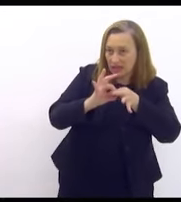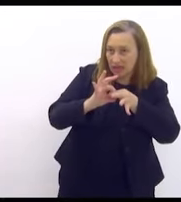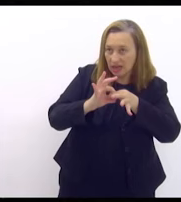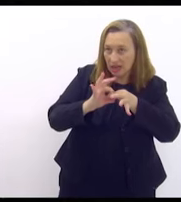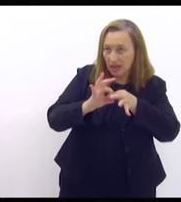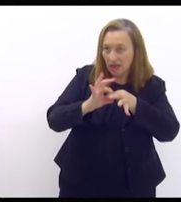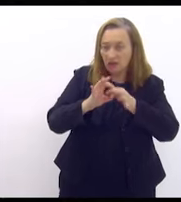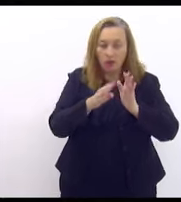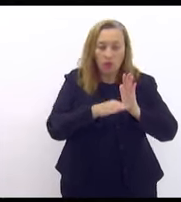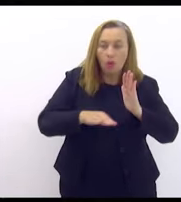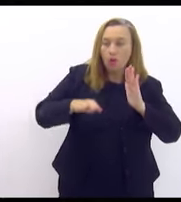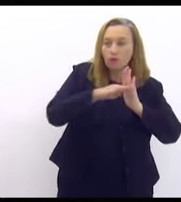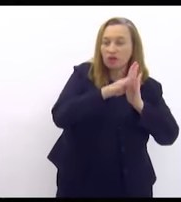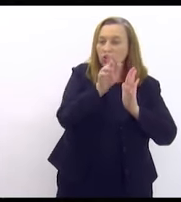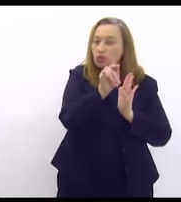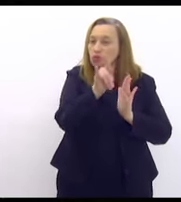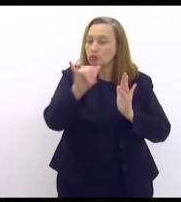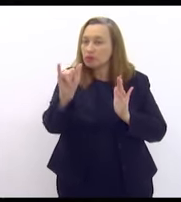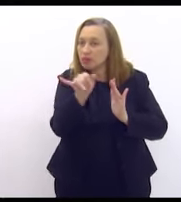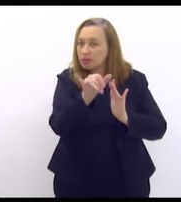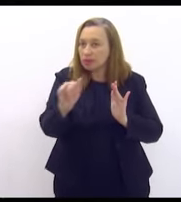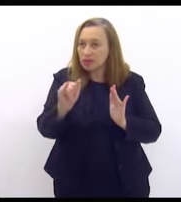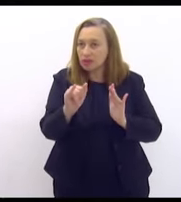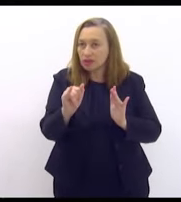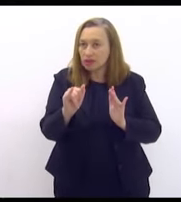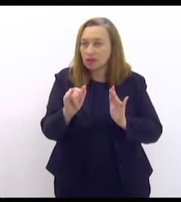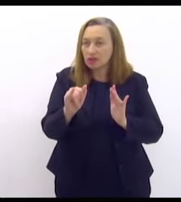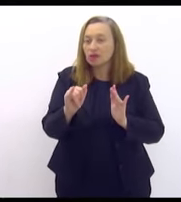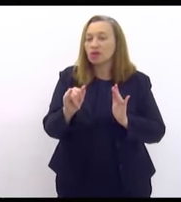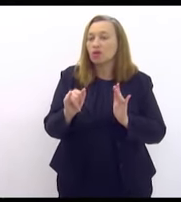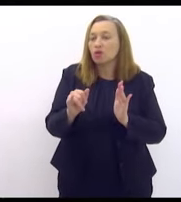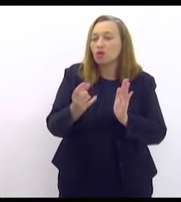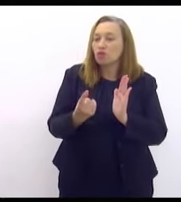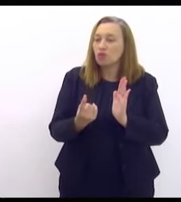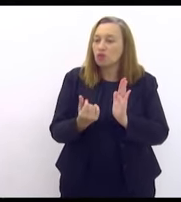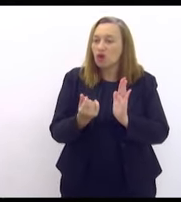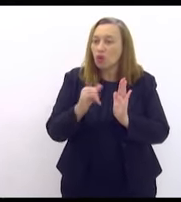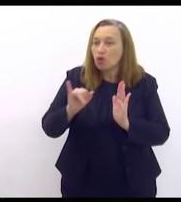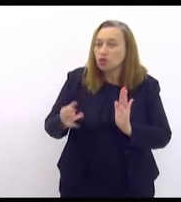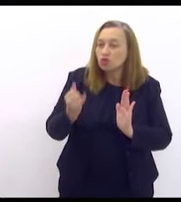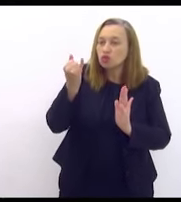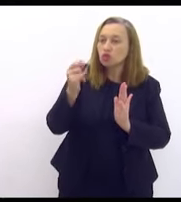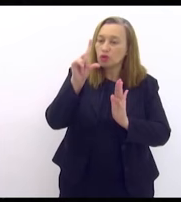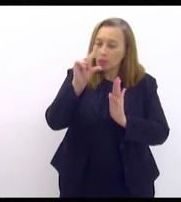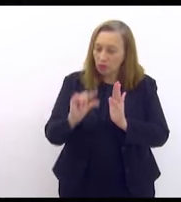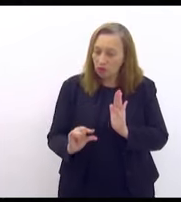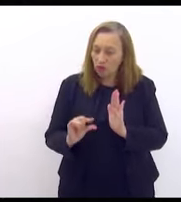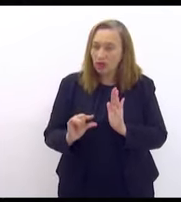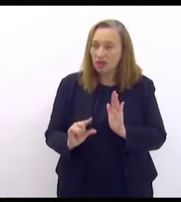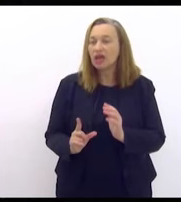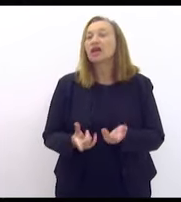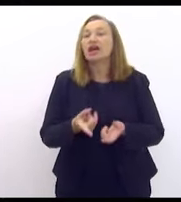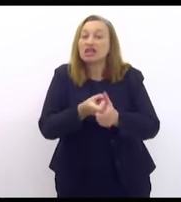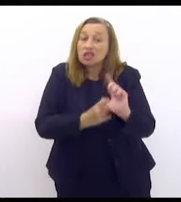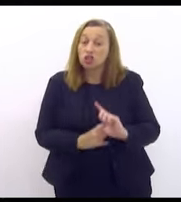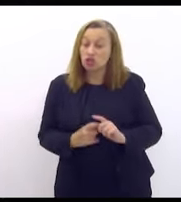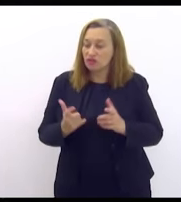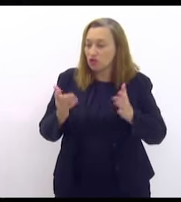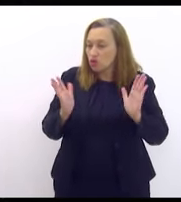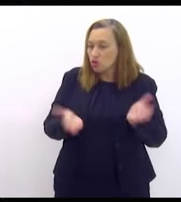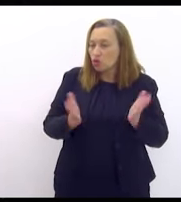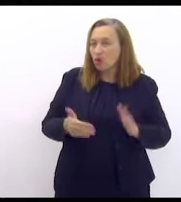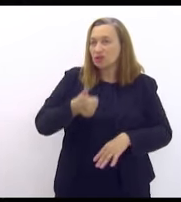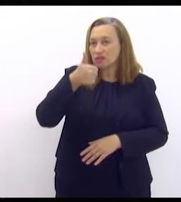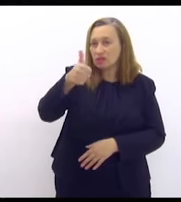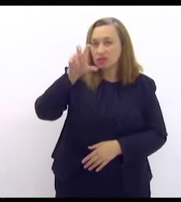do PIB, os encargos de juros teriam sido bem menores e, por certo, essa dívida que hoje é de